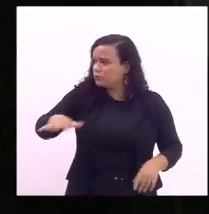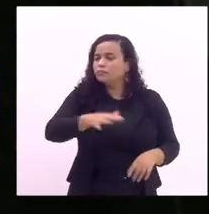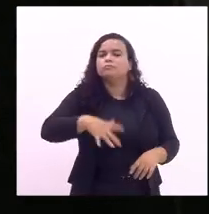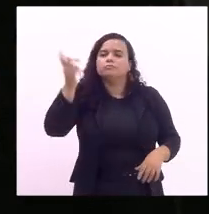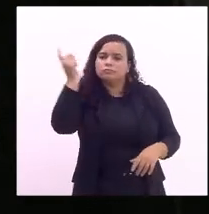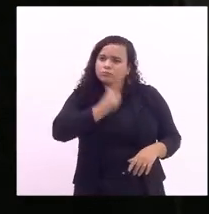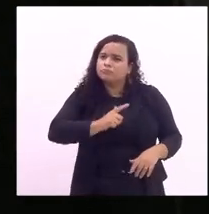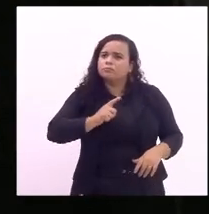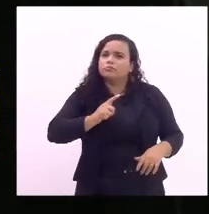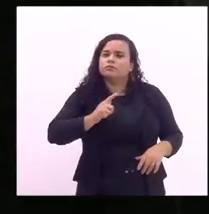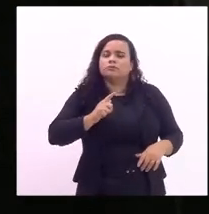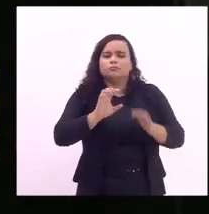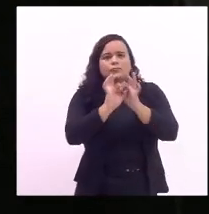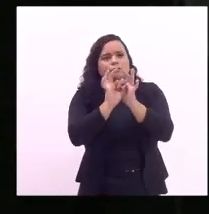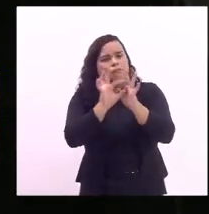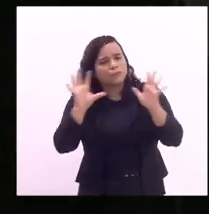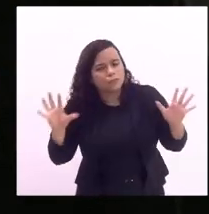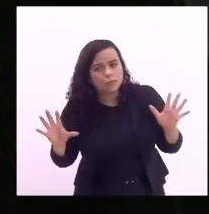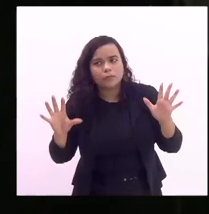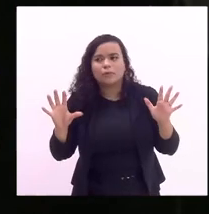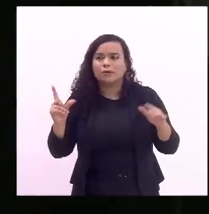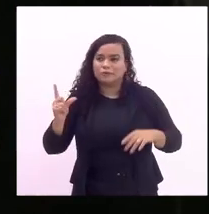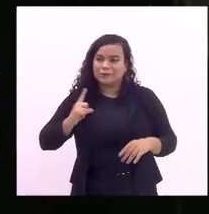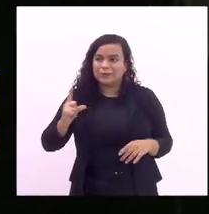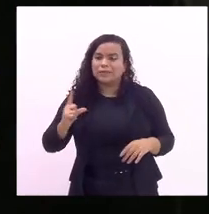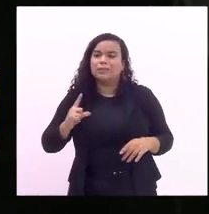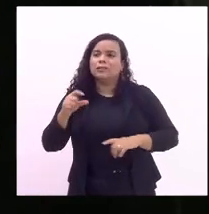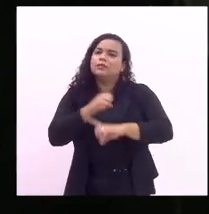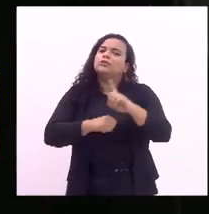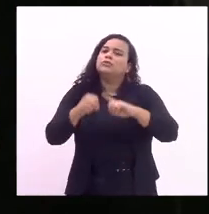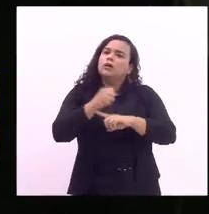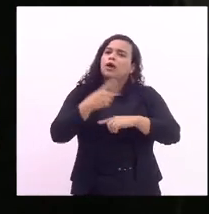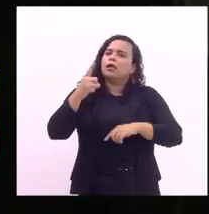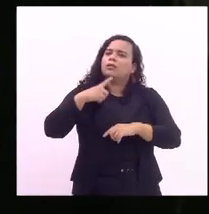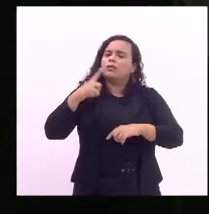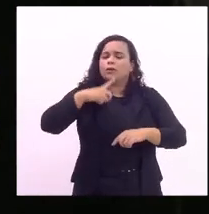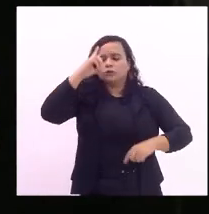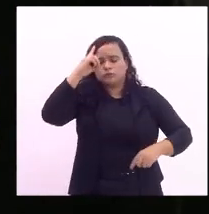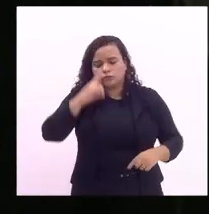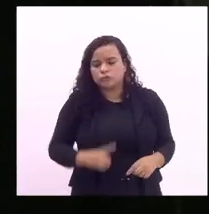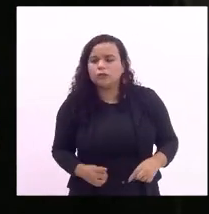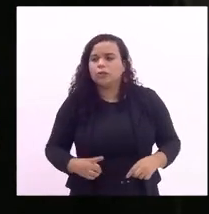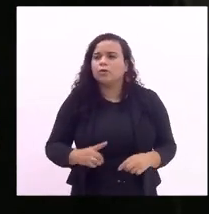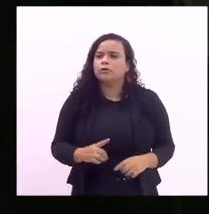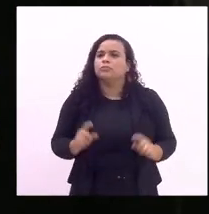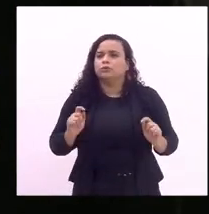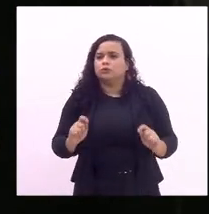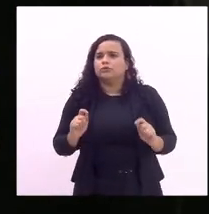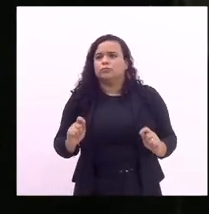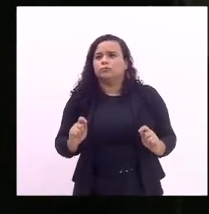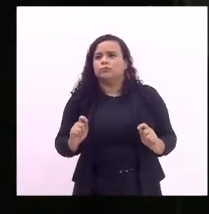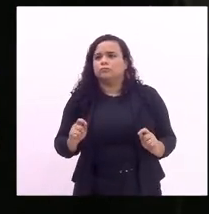andar com liberdade, que essa sociedade tenha o direito de ir e vir sem o